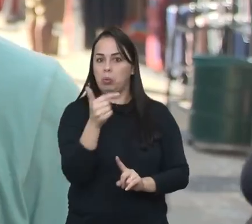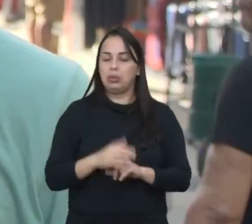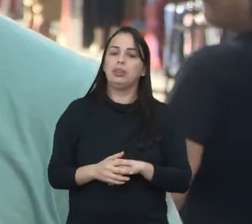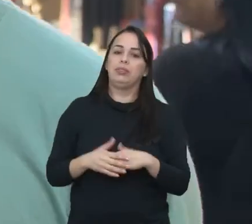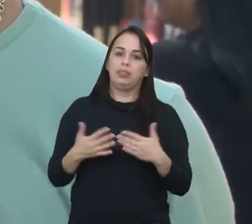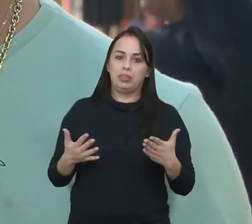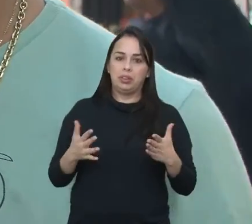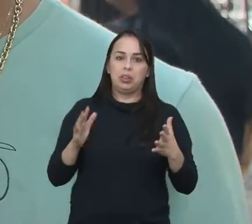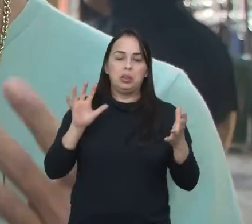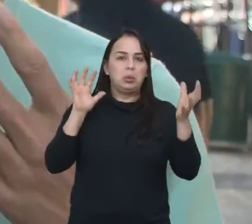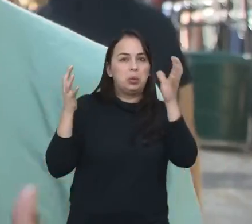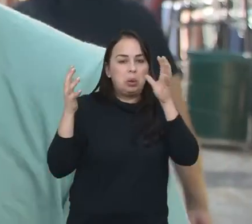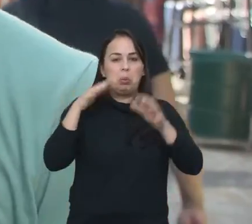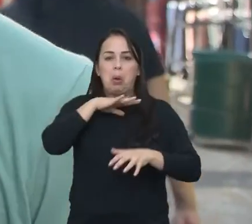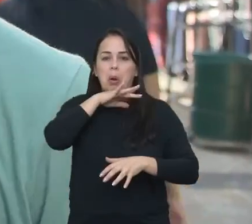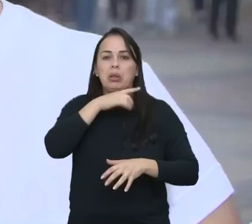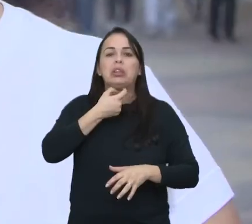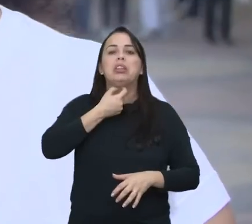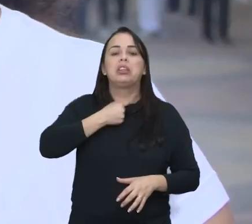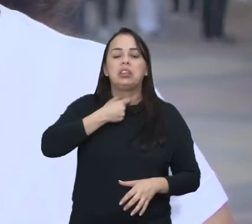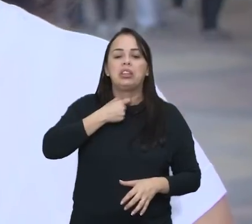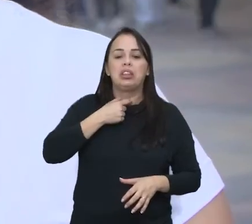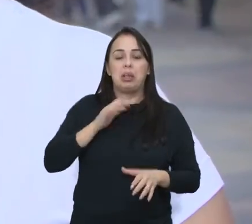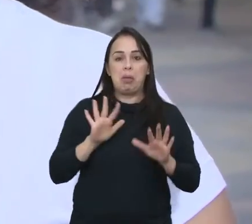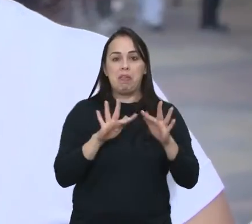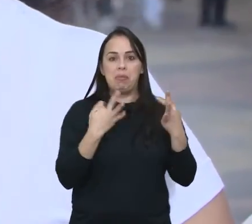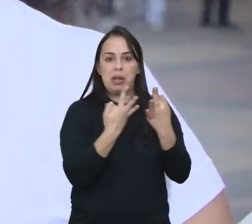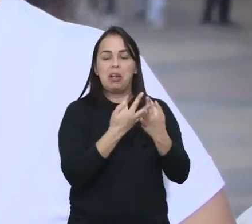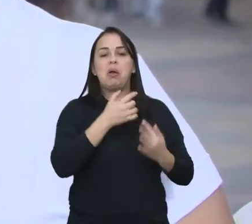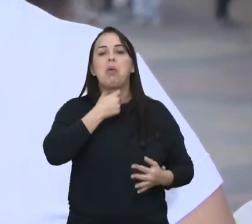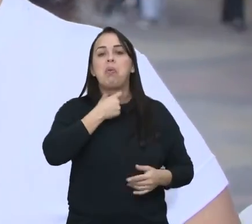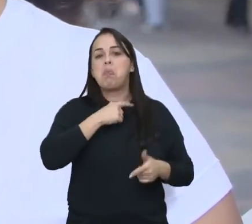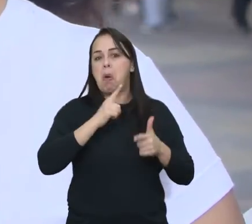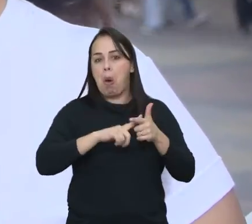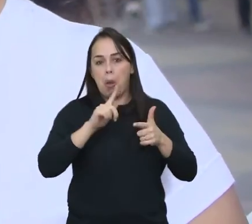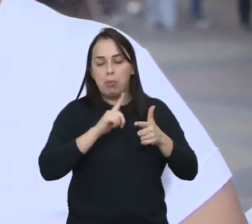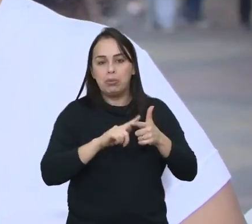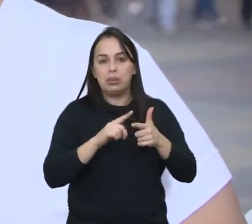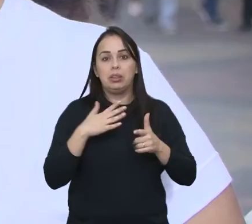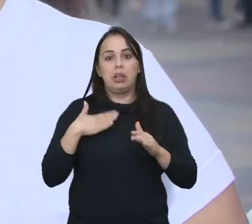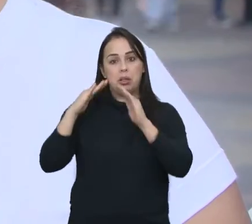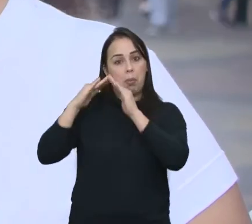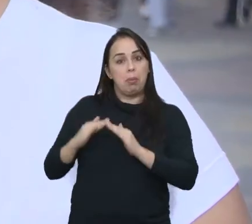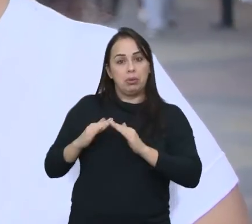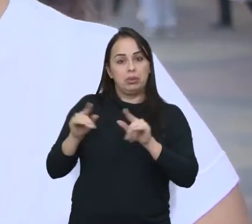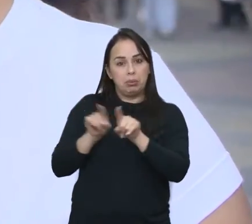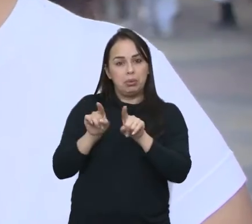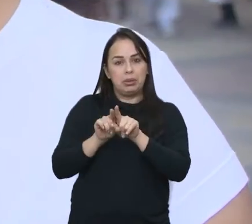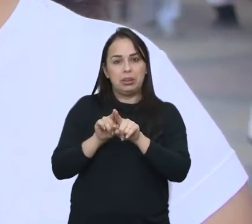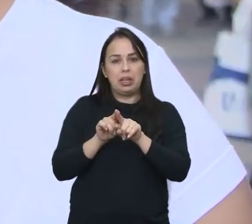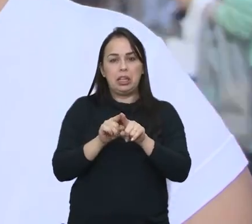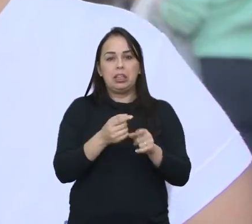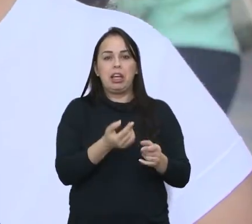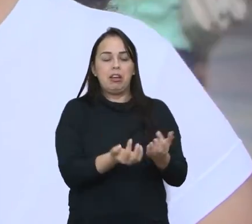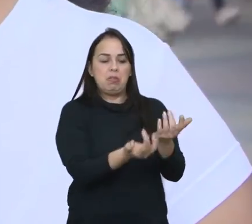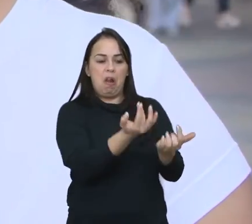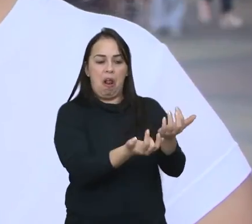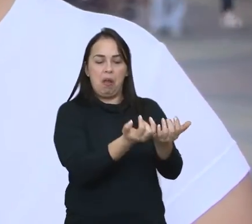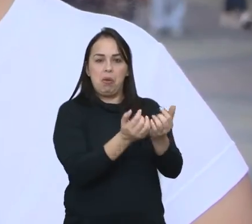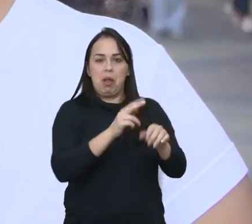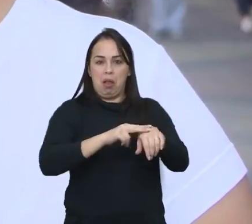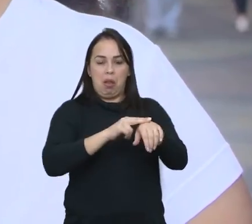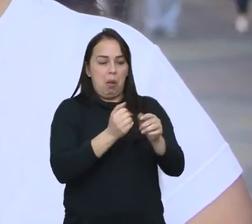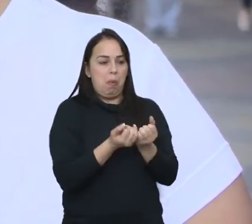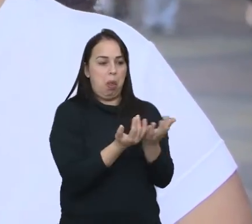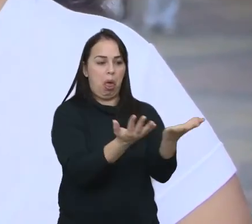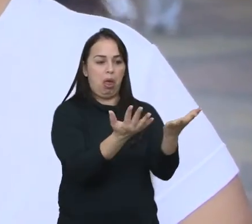nada, ventilador, nada. É o tempo mesmo. É bem ruim assim, fica o nariz seca, garganta, lá em casa todo mundo tá com a garganta ruim. E onde eu